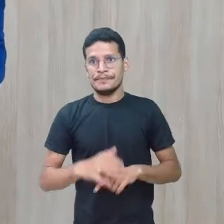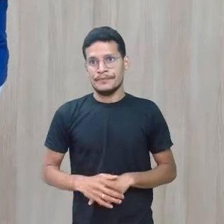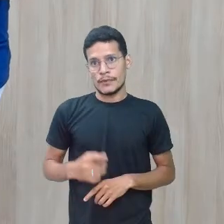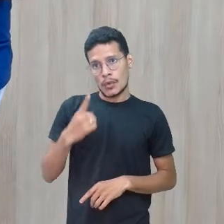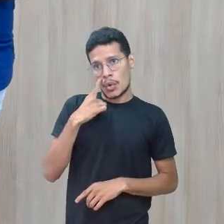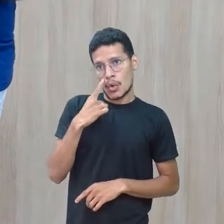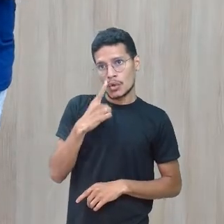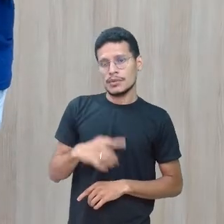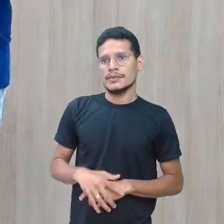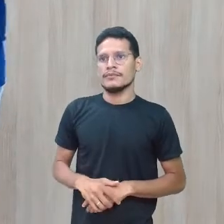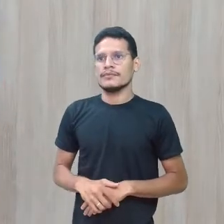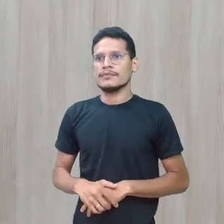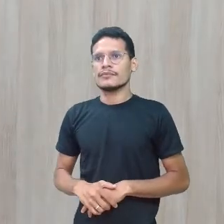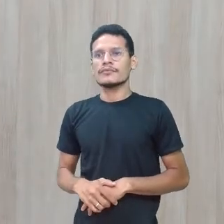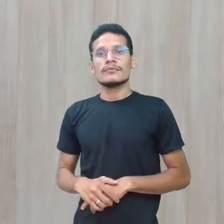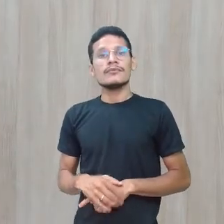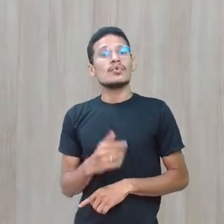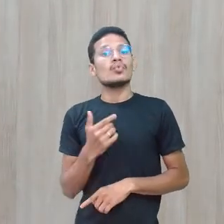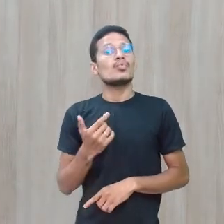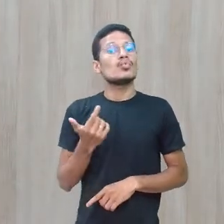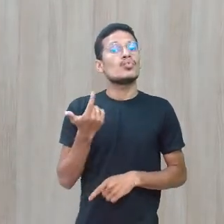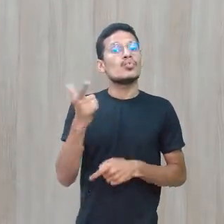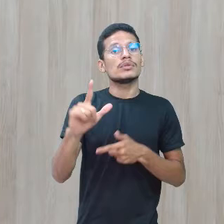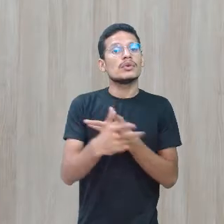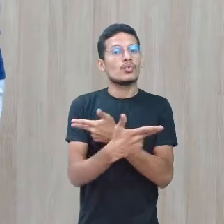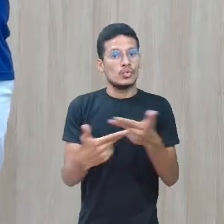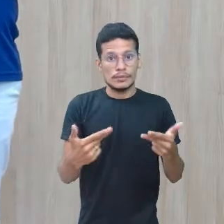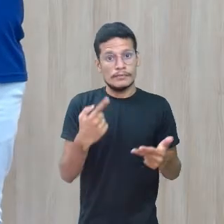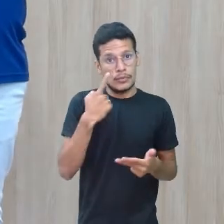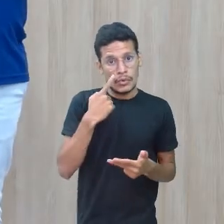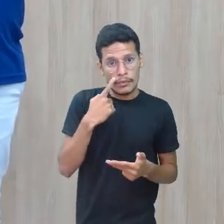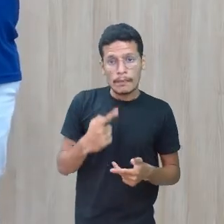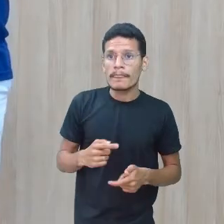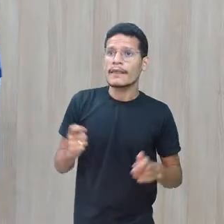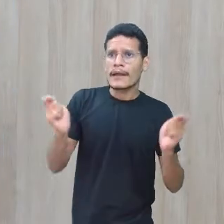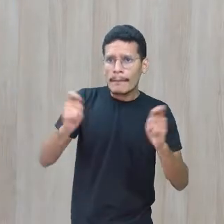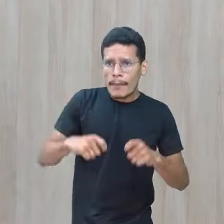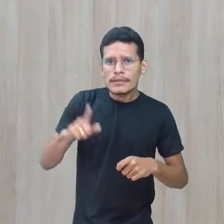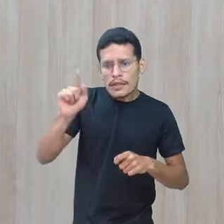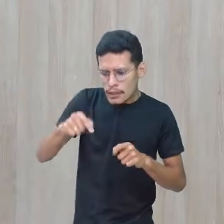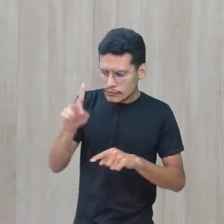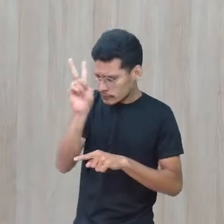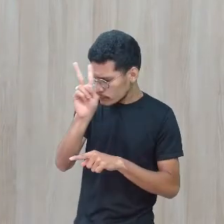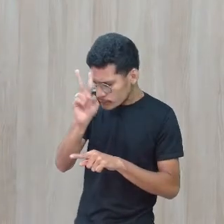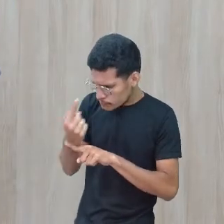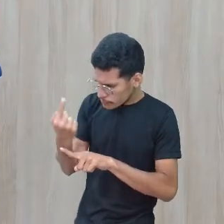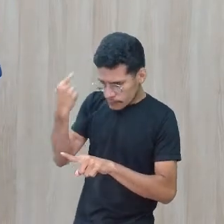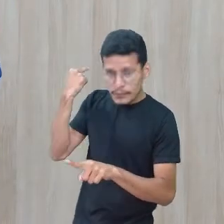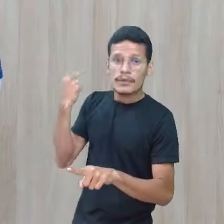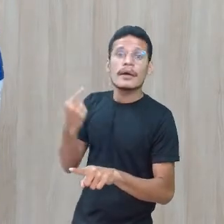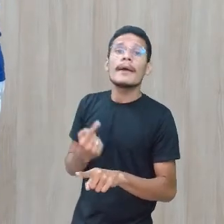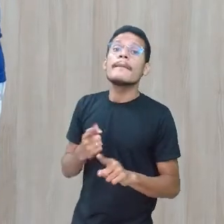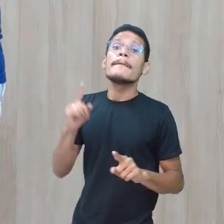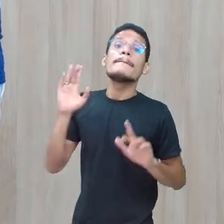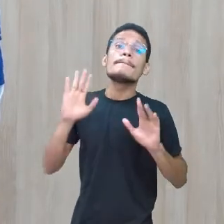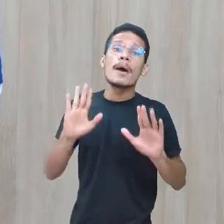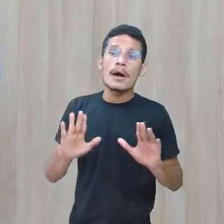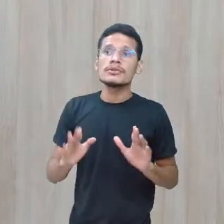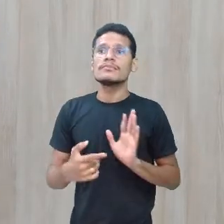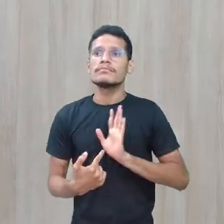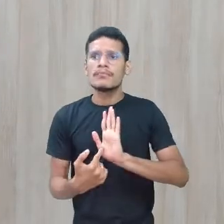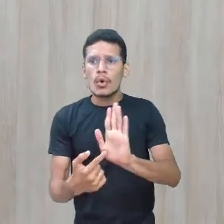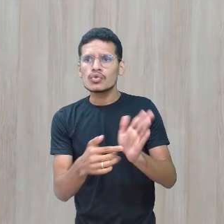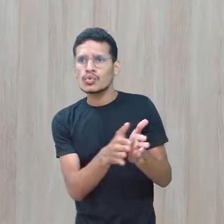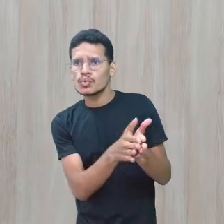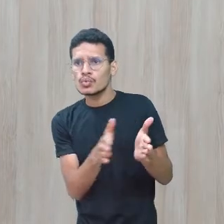Então, outra coisa, a gente falou que o Sítio da Trindade ele é um sítio histórico. E esse sítio histórico ele remonta ao